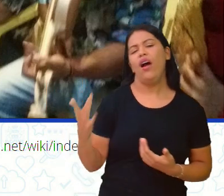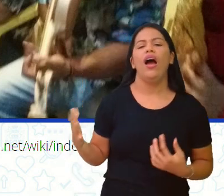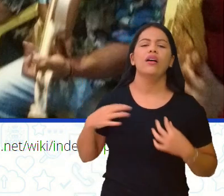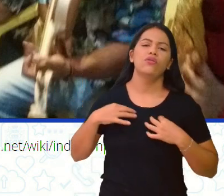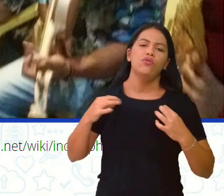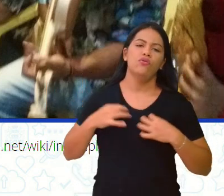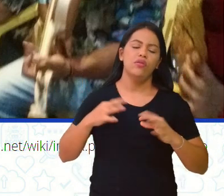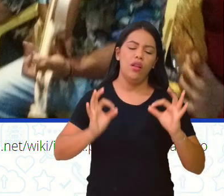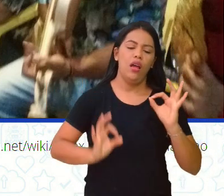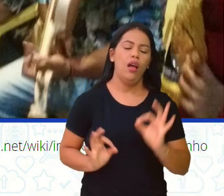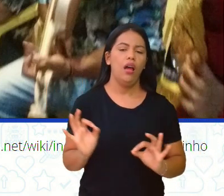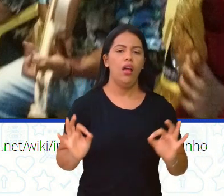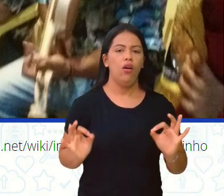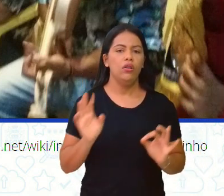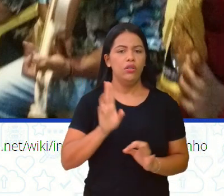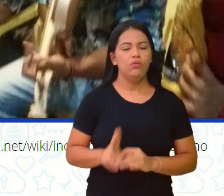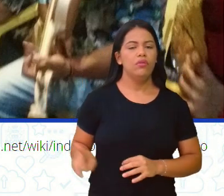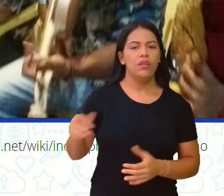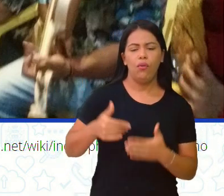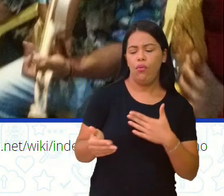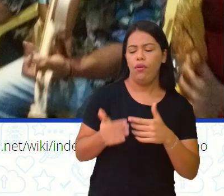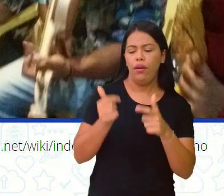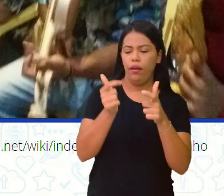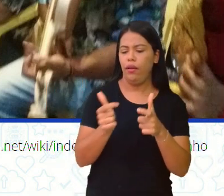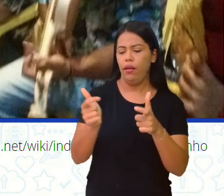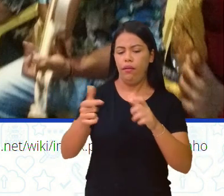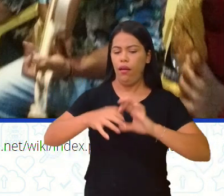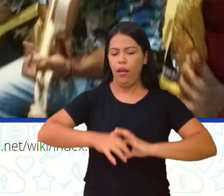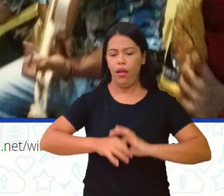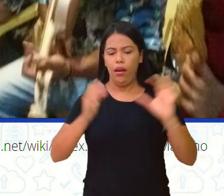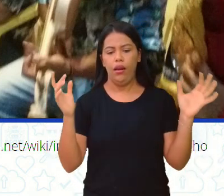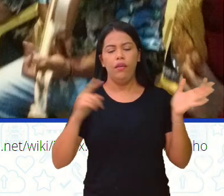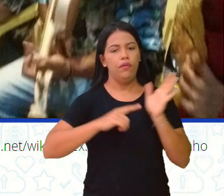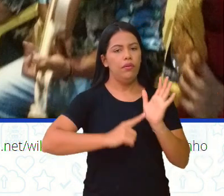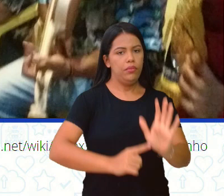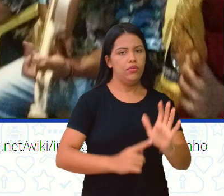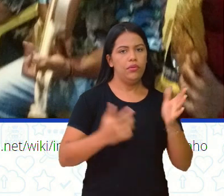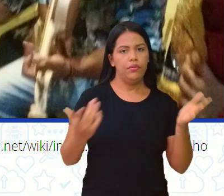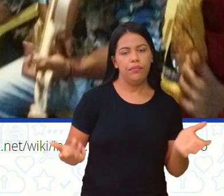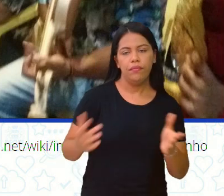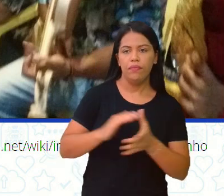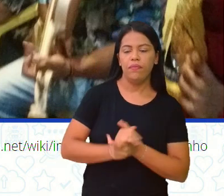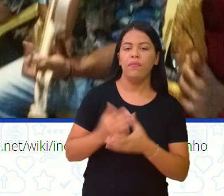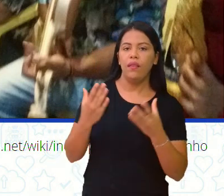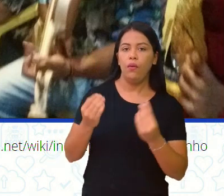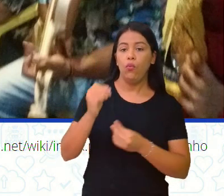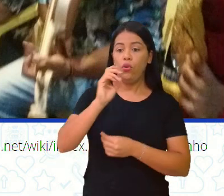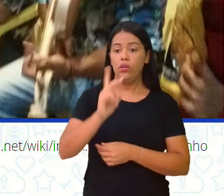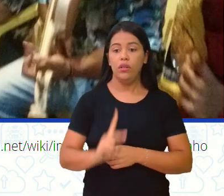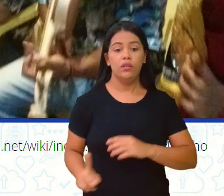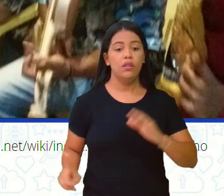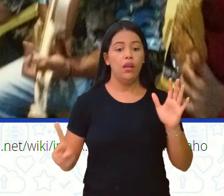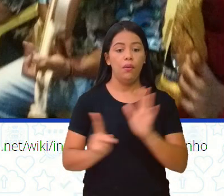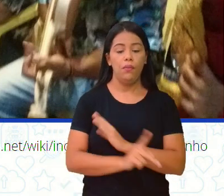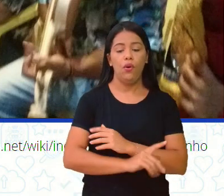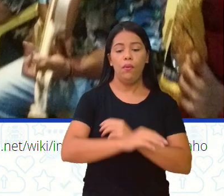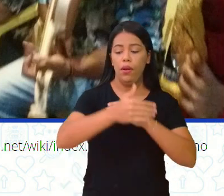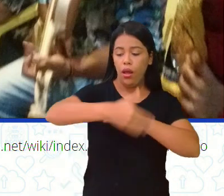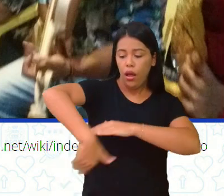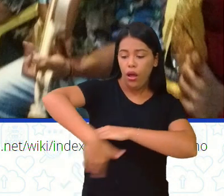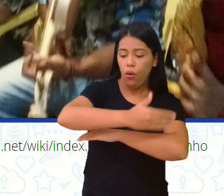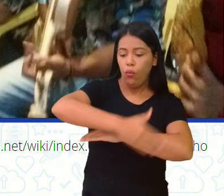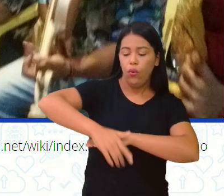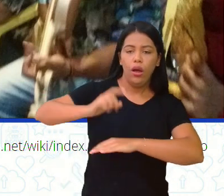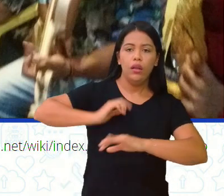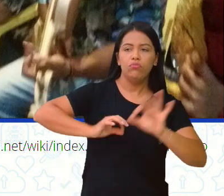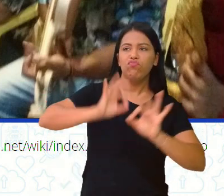montados, né, em qualquer lugar que esteja disponível para apresentação. Muitas vezes a própria rua ela é decorada para a